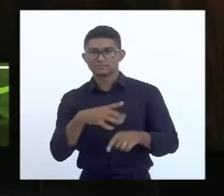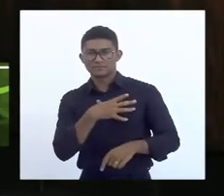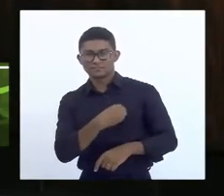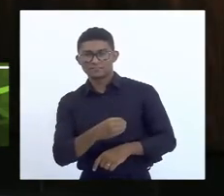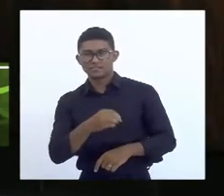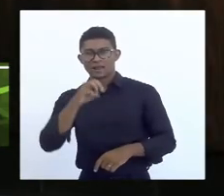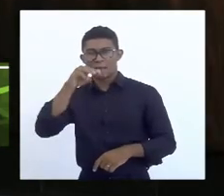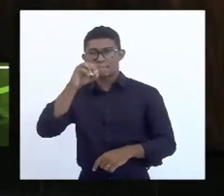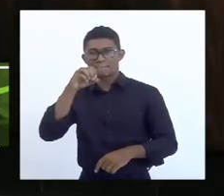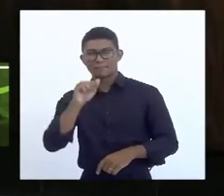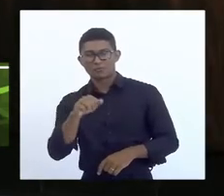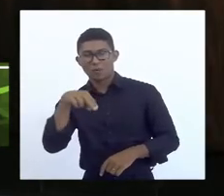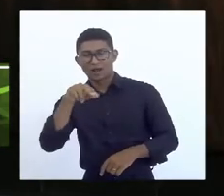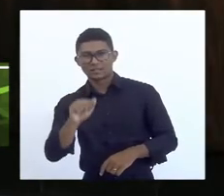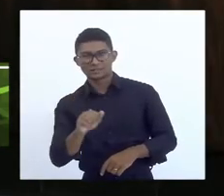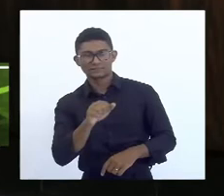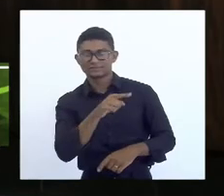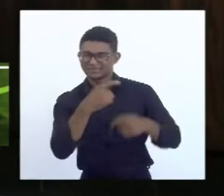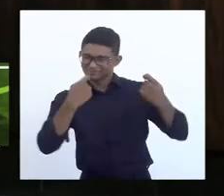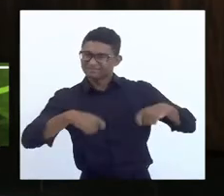a Moana? Moana precisa falar também.